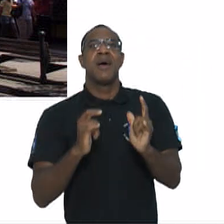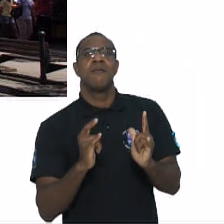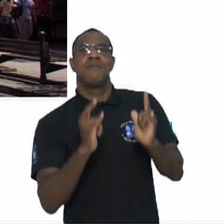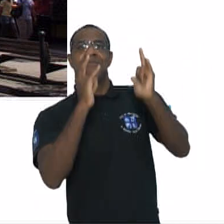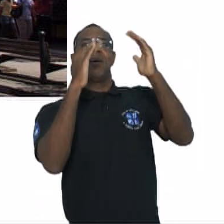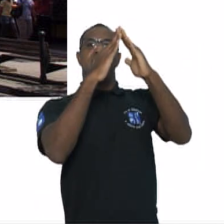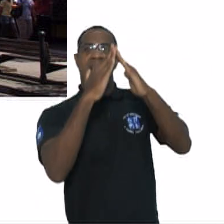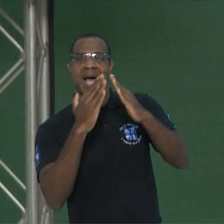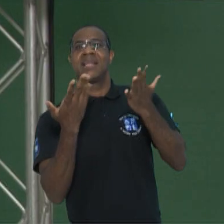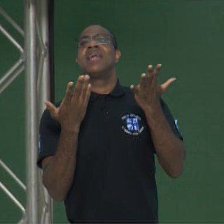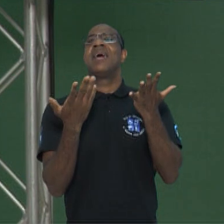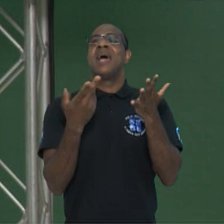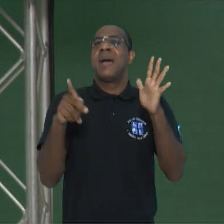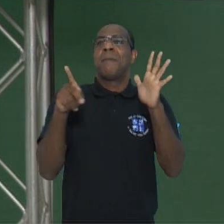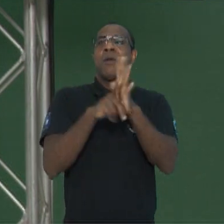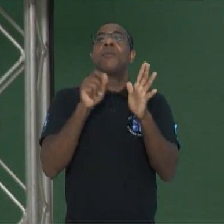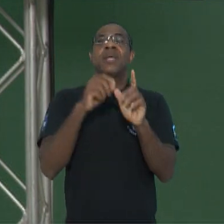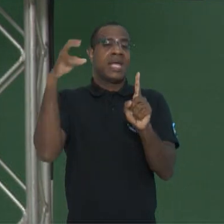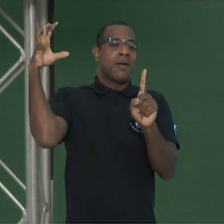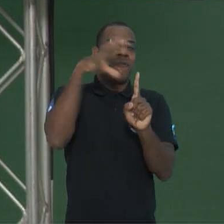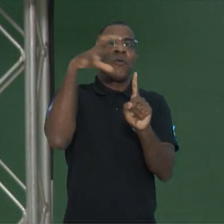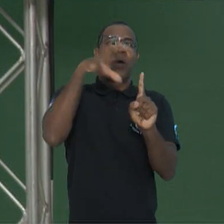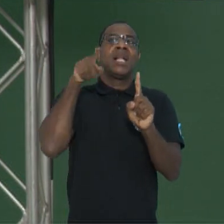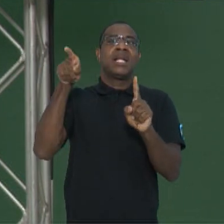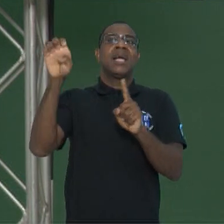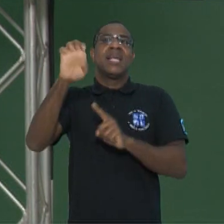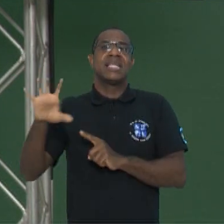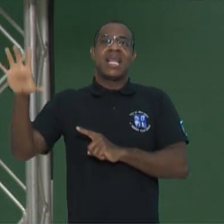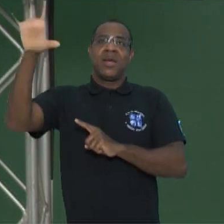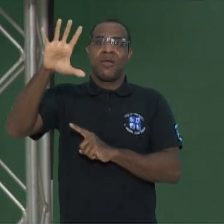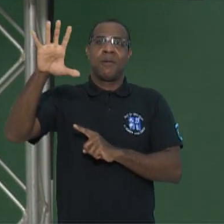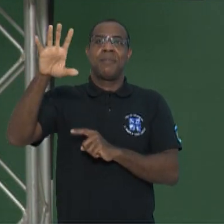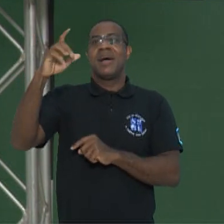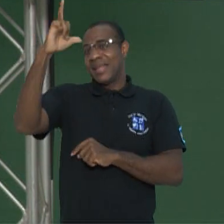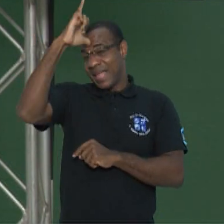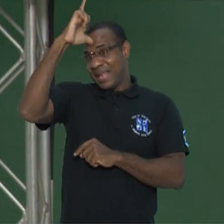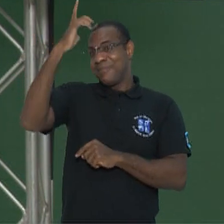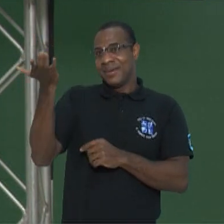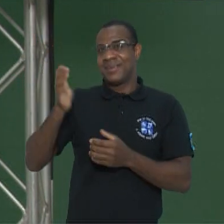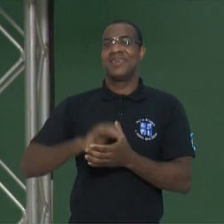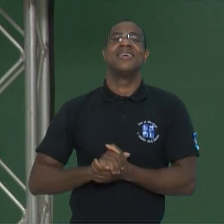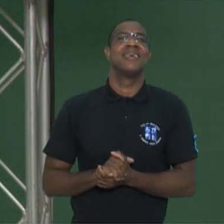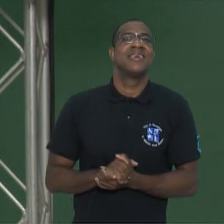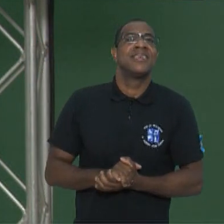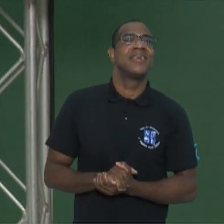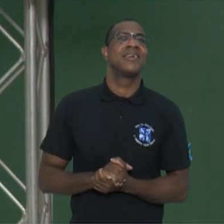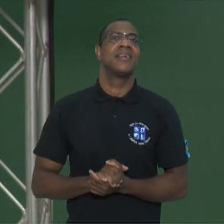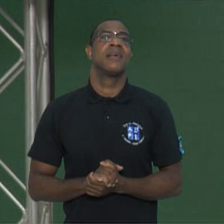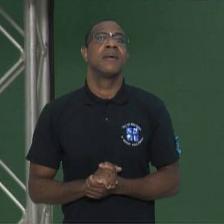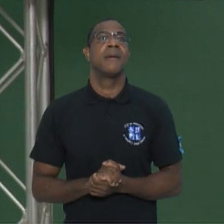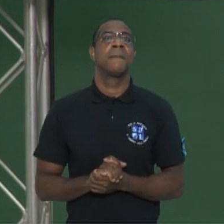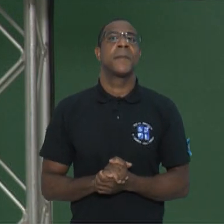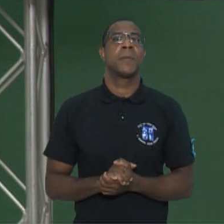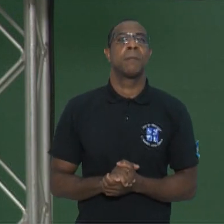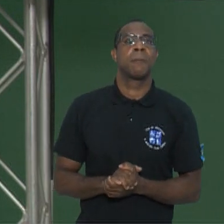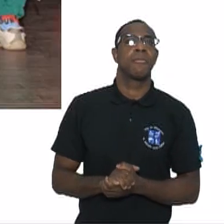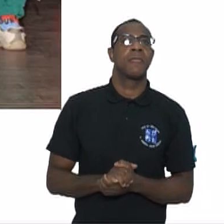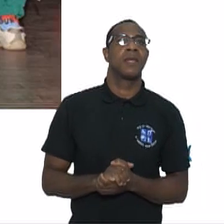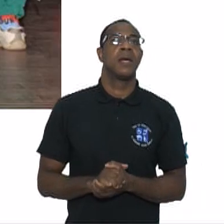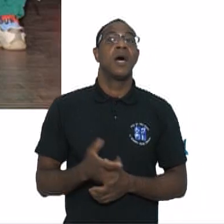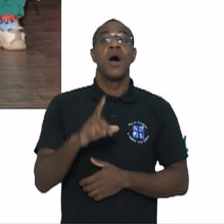mundo ali que têm influências da arquitetura alemã, certo? Aqui